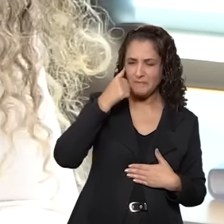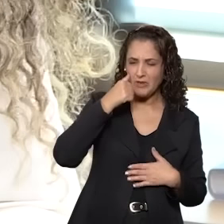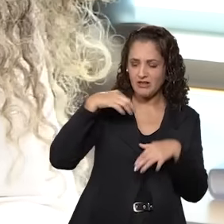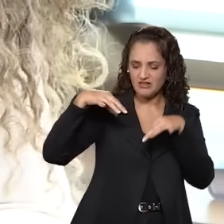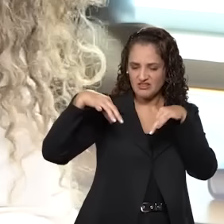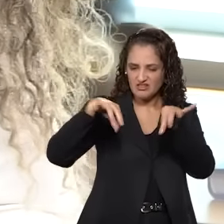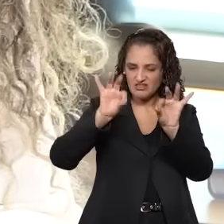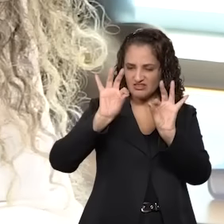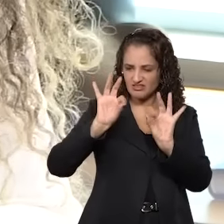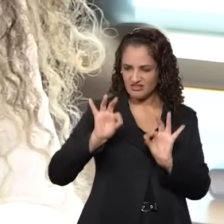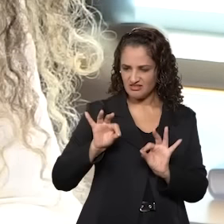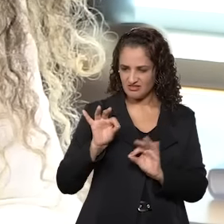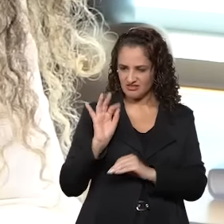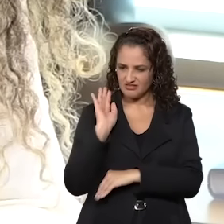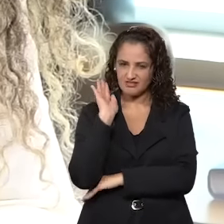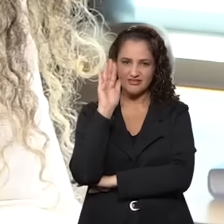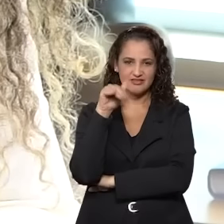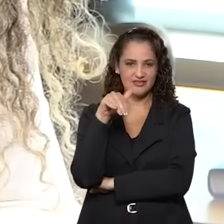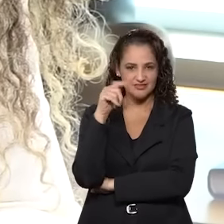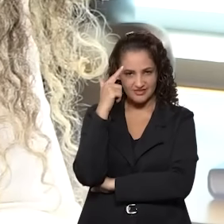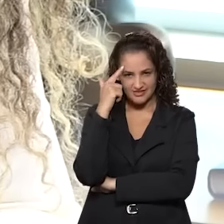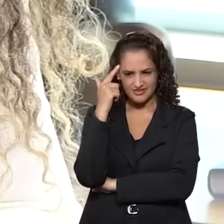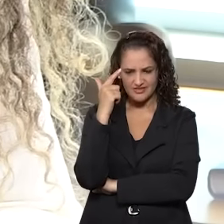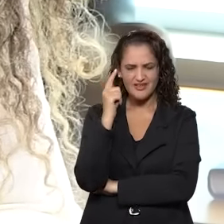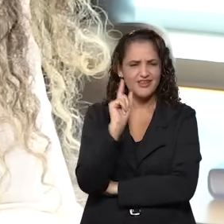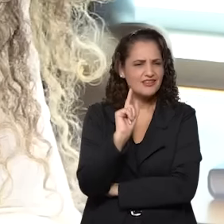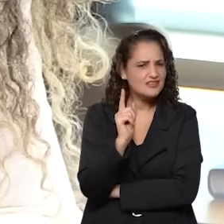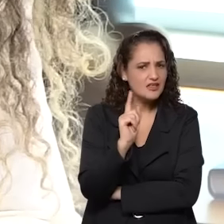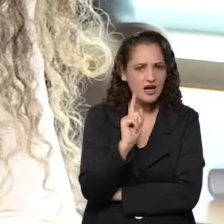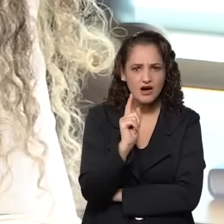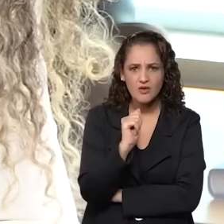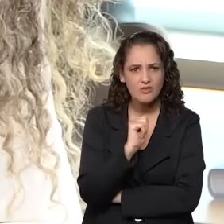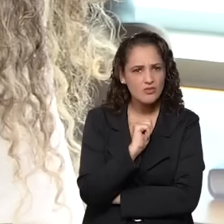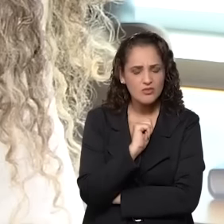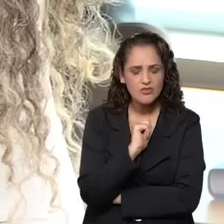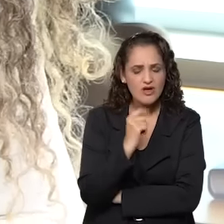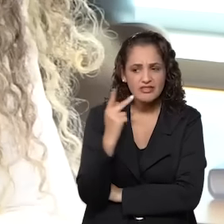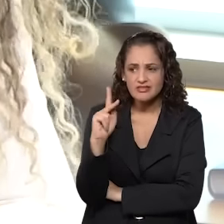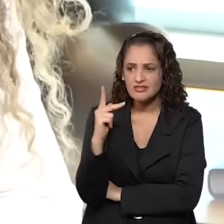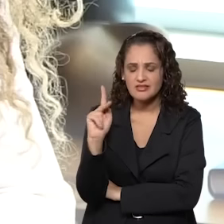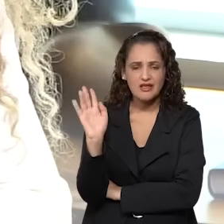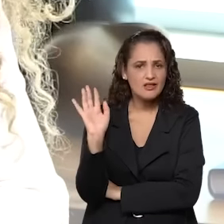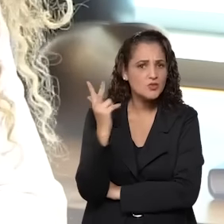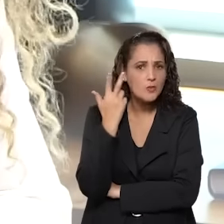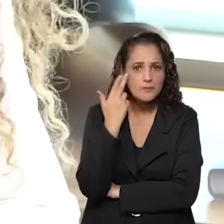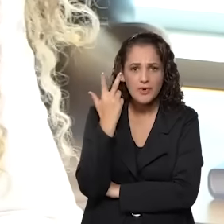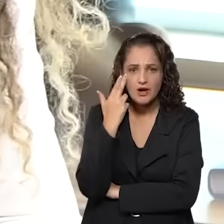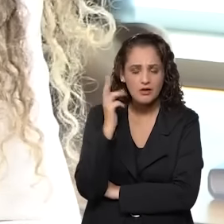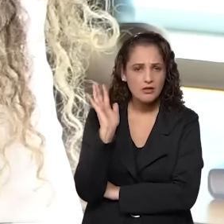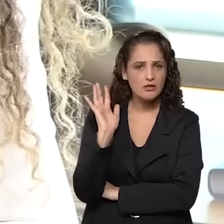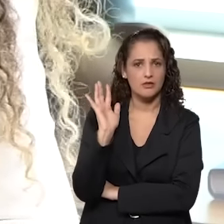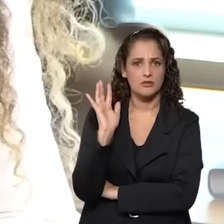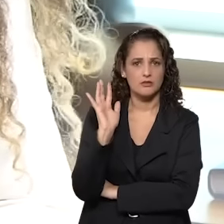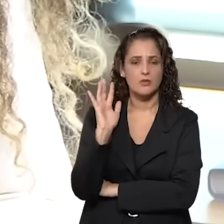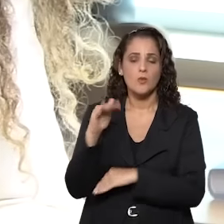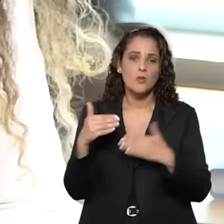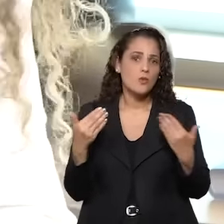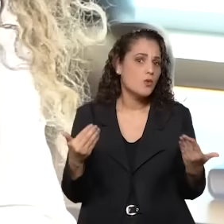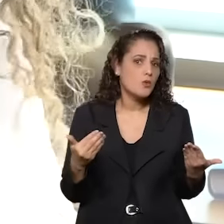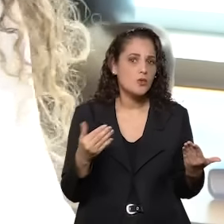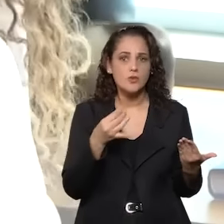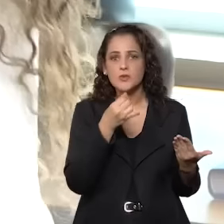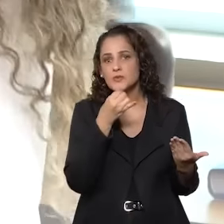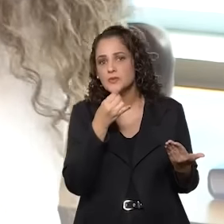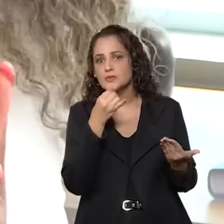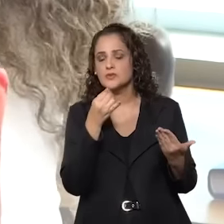também tenham espaços onde o que elas têm a dizer seja respeitado independente da tonalidade da sua voz né